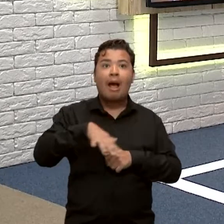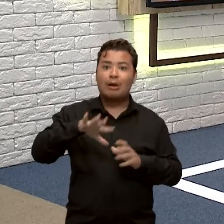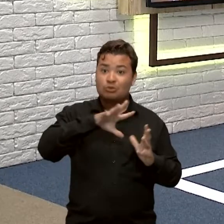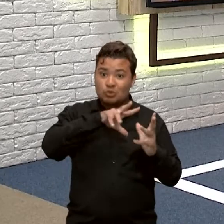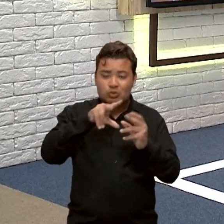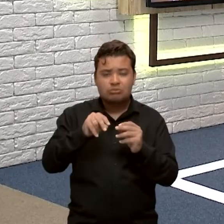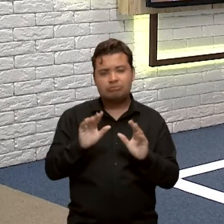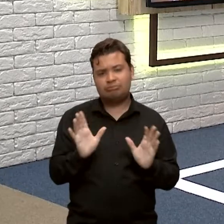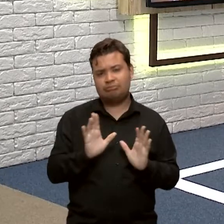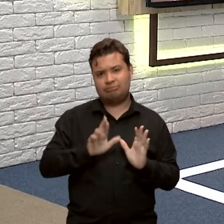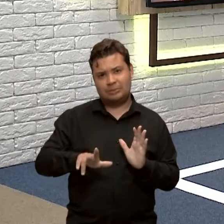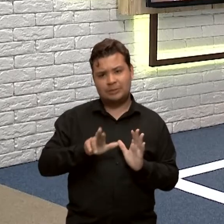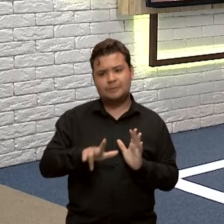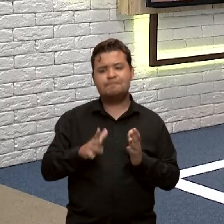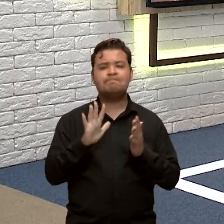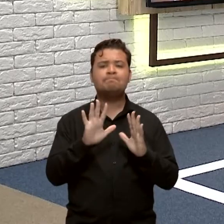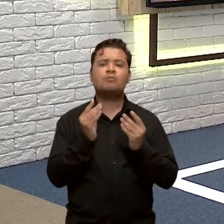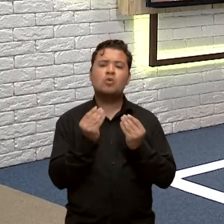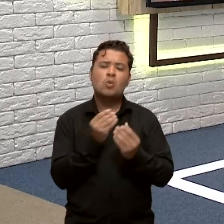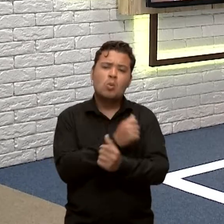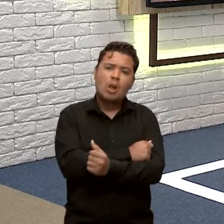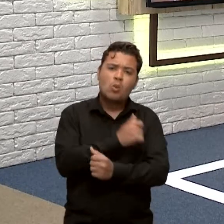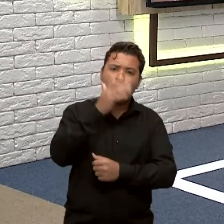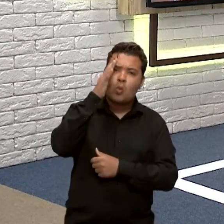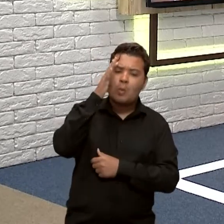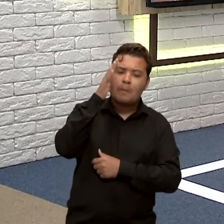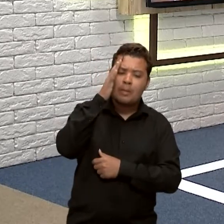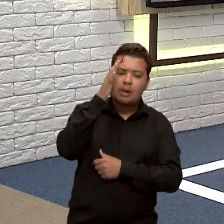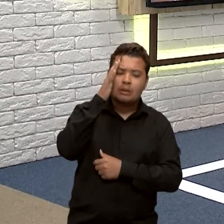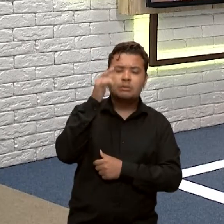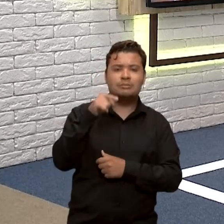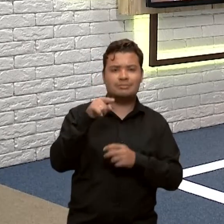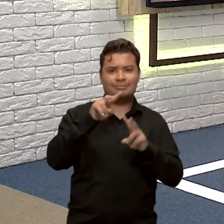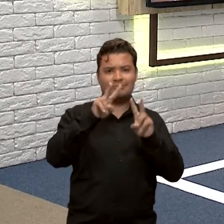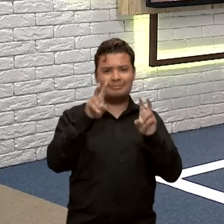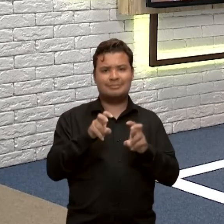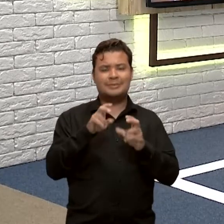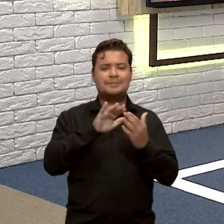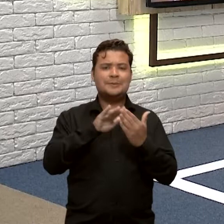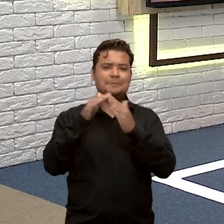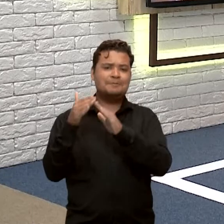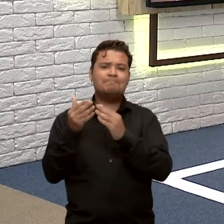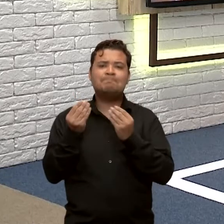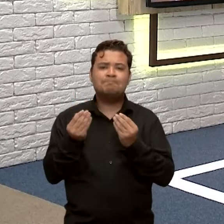pode começar a pensar, em que momento começar a pensar sobre essa possibilidade?